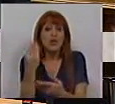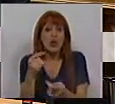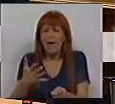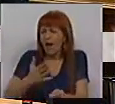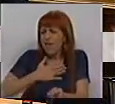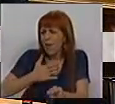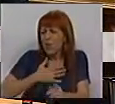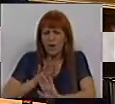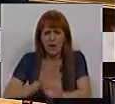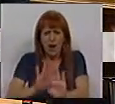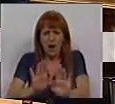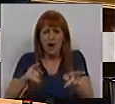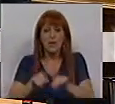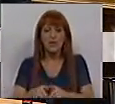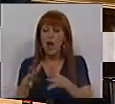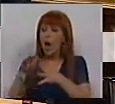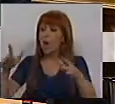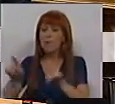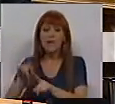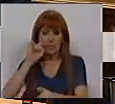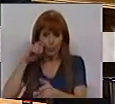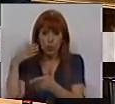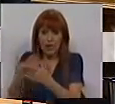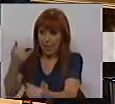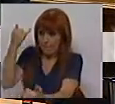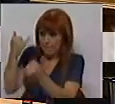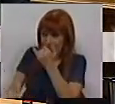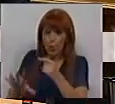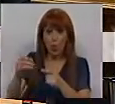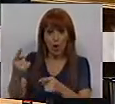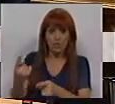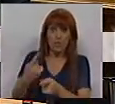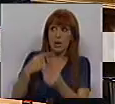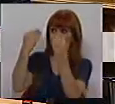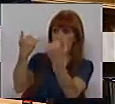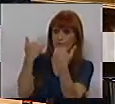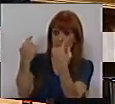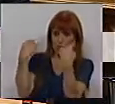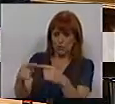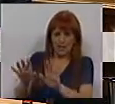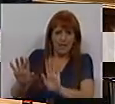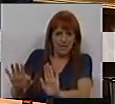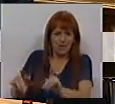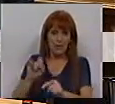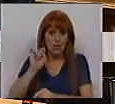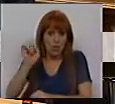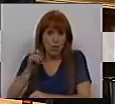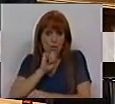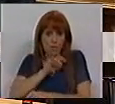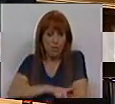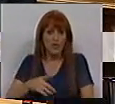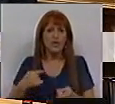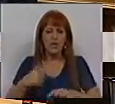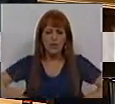não quererem consumir, aumentando a percepção do risco quando tiverem informação sobre ela, mesmo que o possam fazer